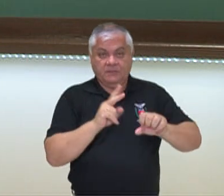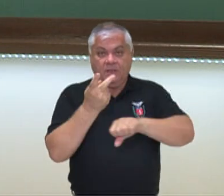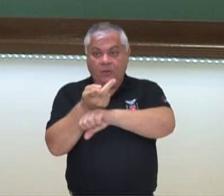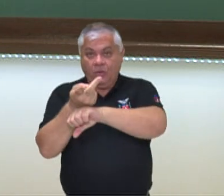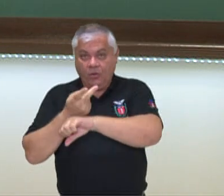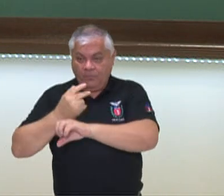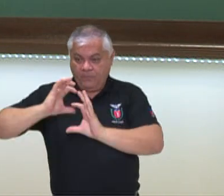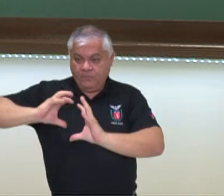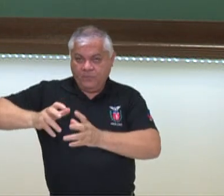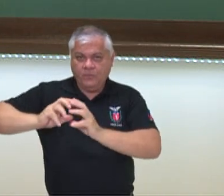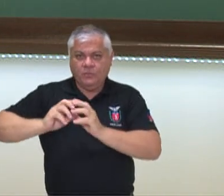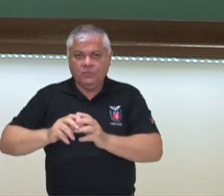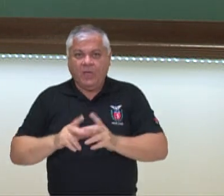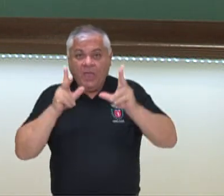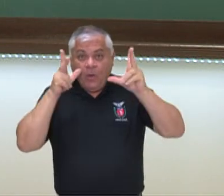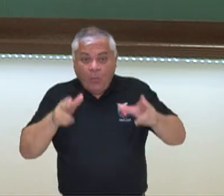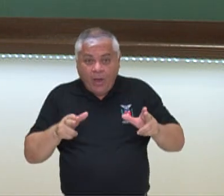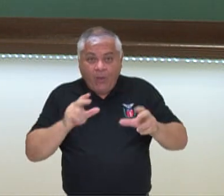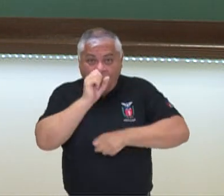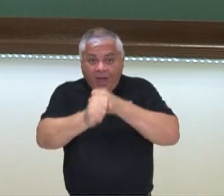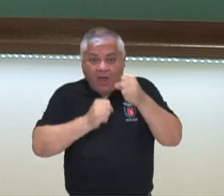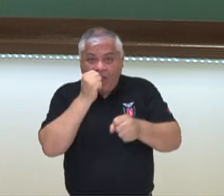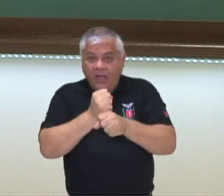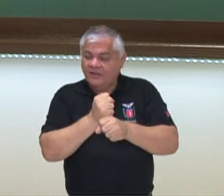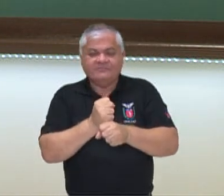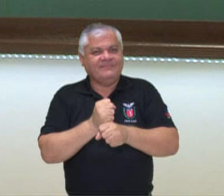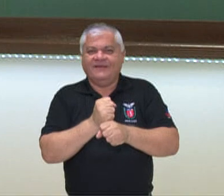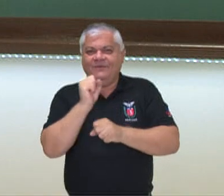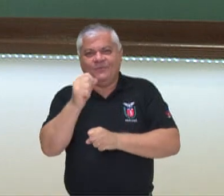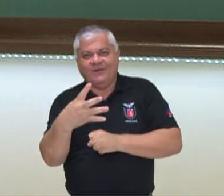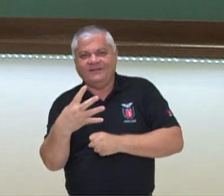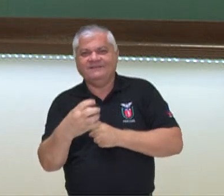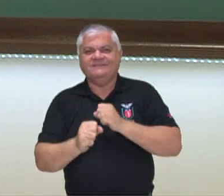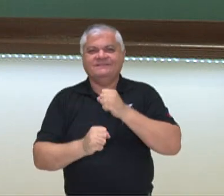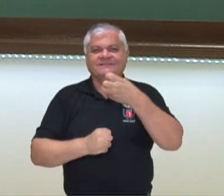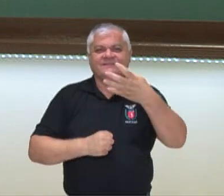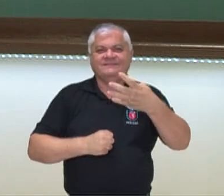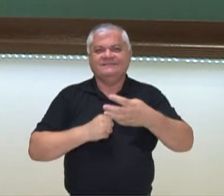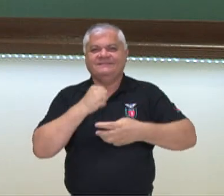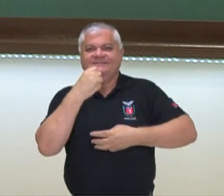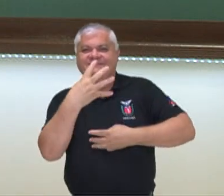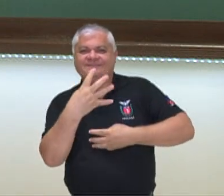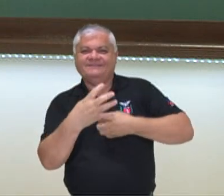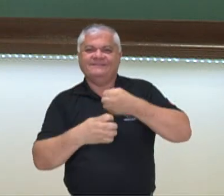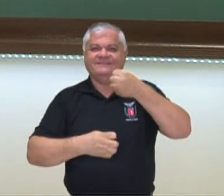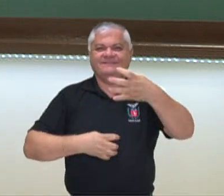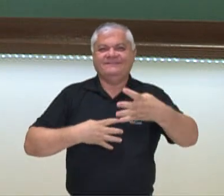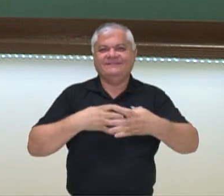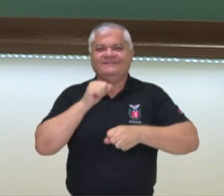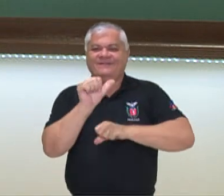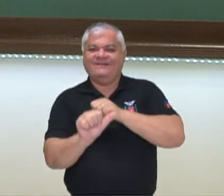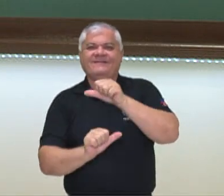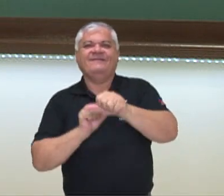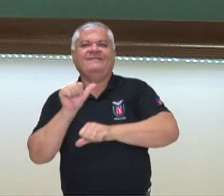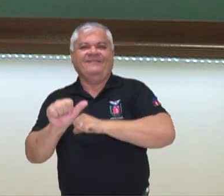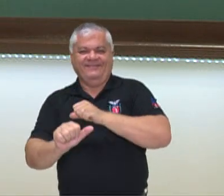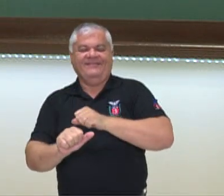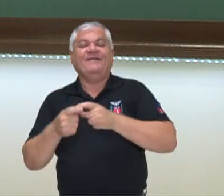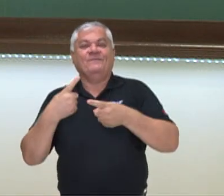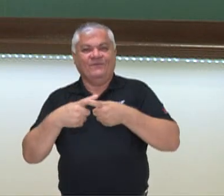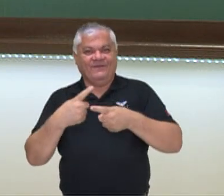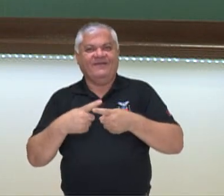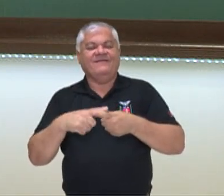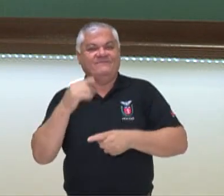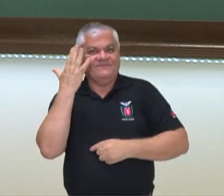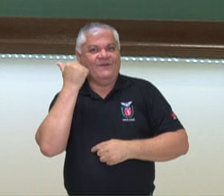nunca acontecem no mesmo ano, Elas vão fazendo uma simultaneidade para não coincidir, porque são eventos muito